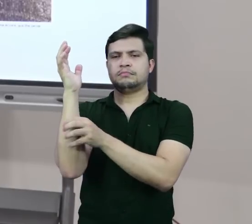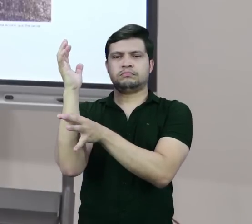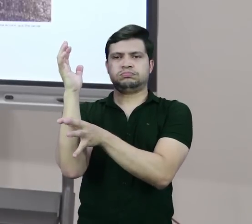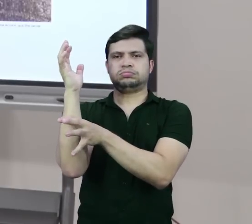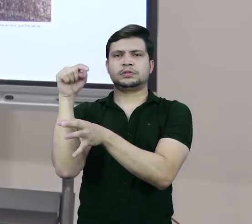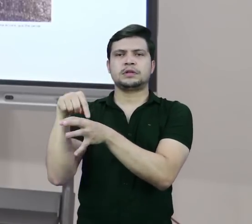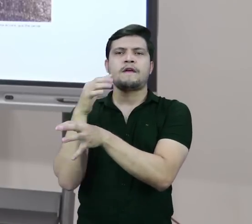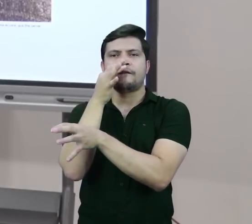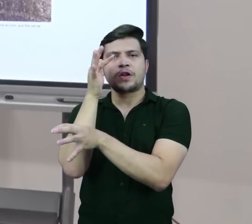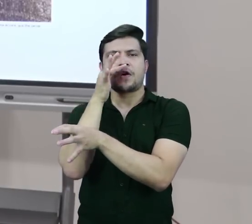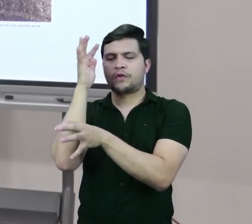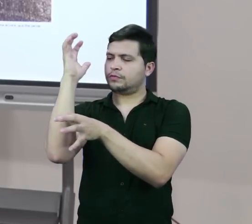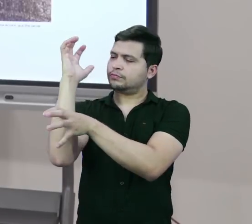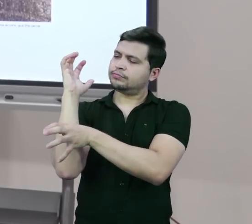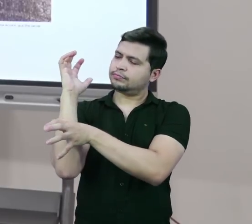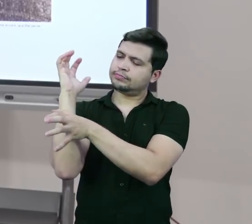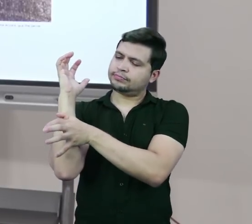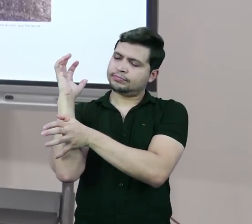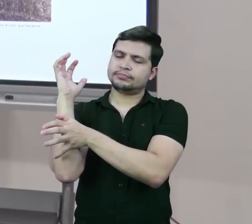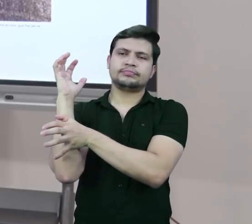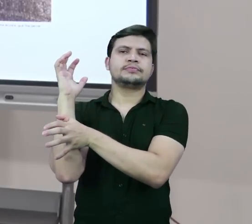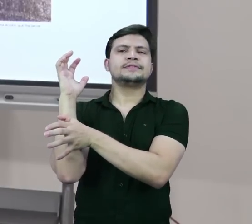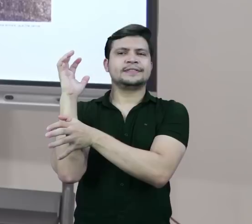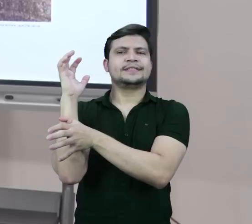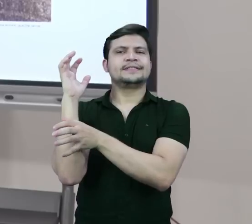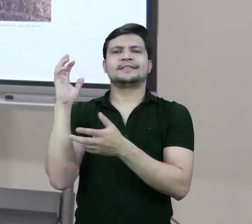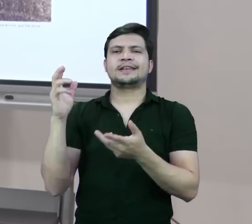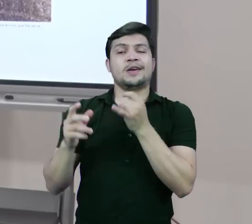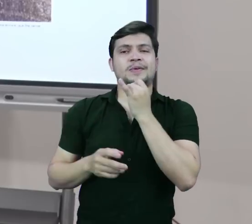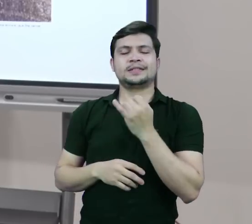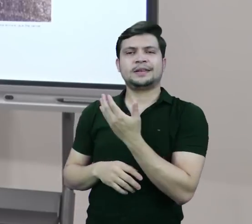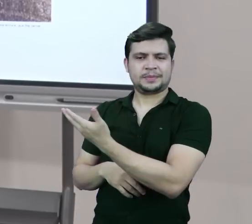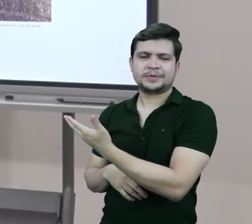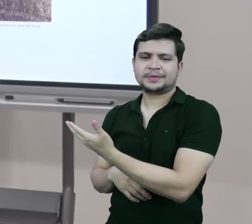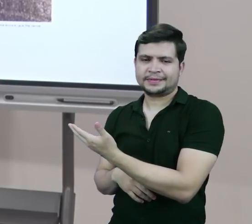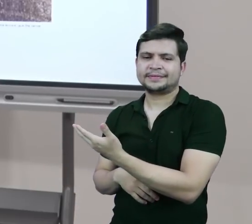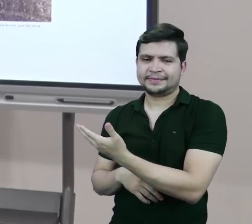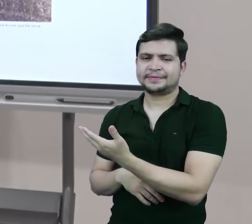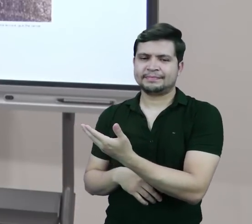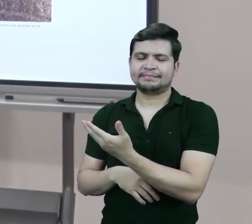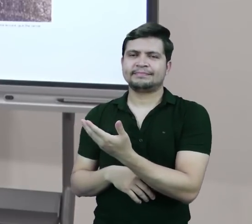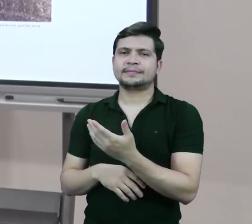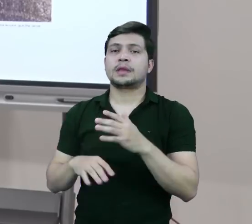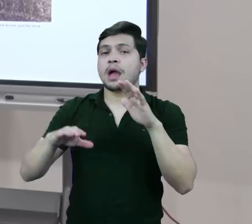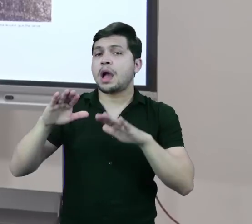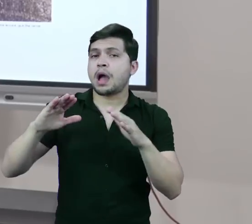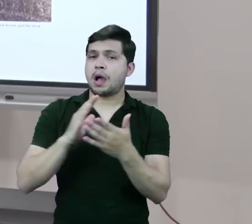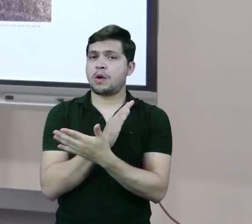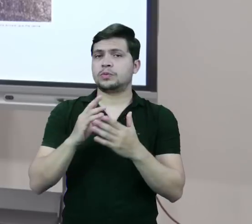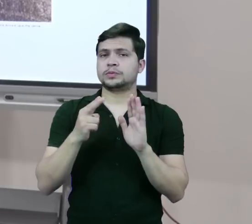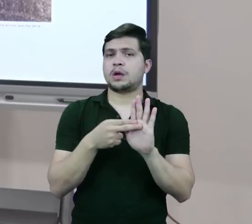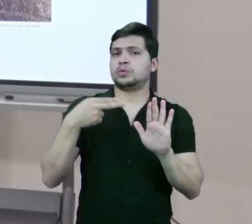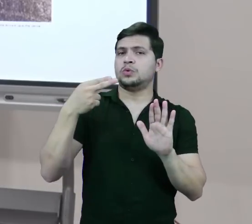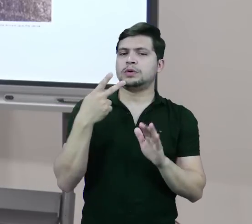uma árvore, né, que é suporte para essa orquídea. Então é um exemplo de epifitismo, um exemplo de comensalismo.